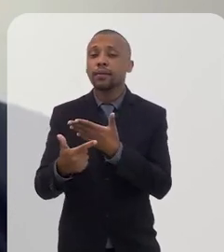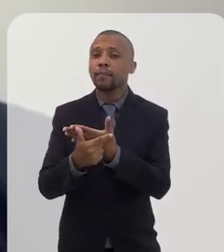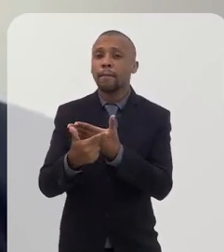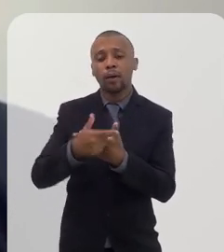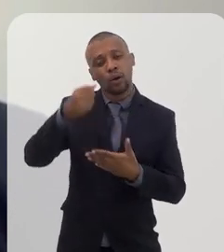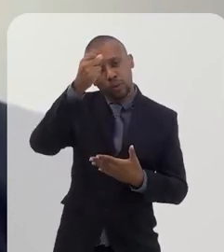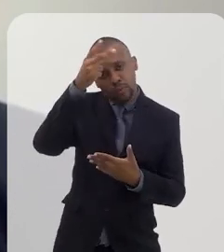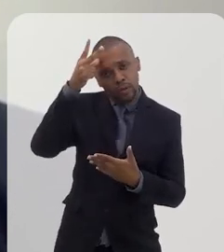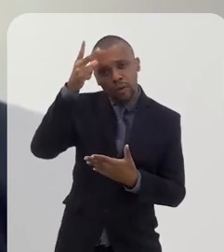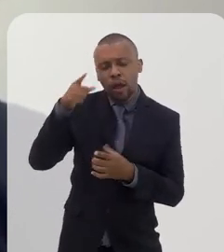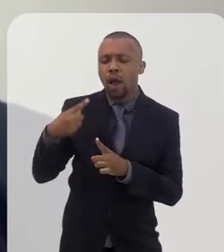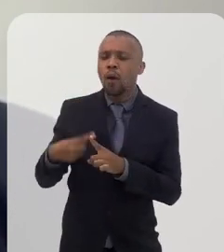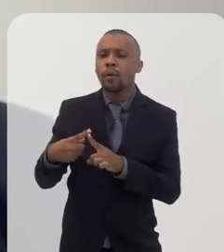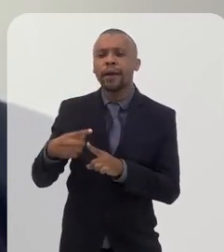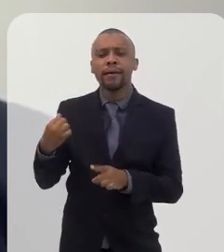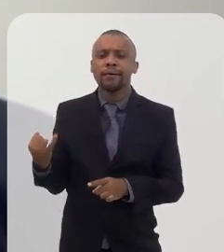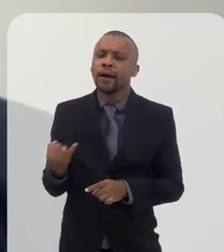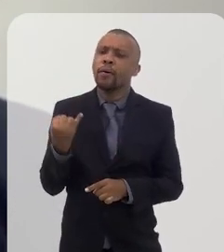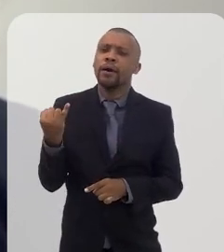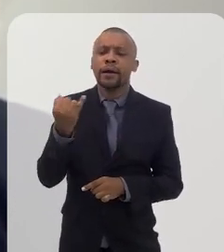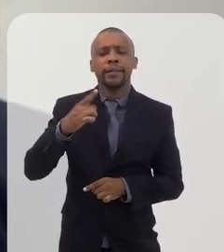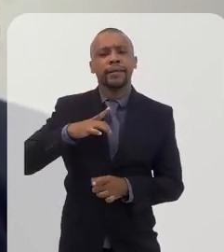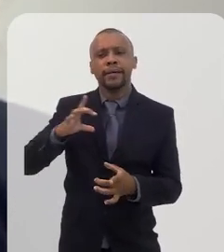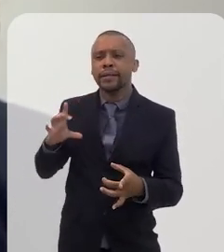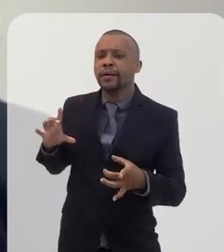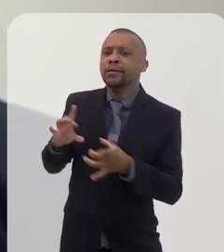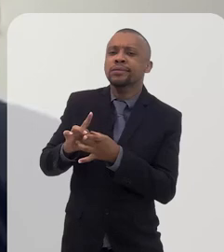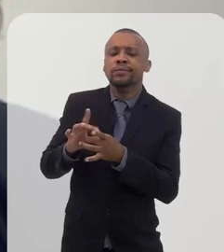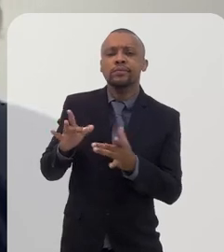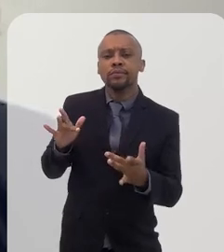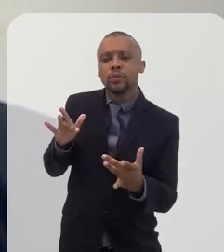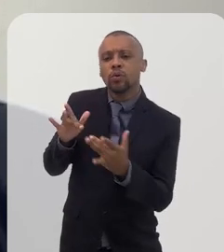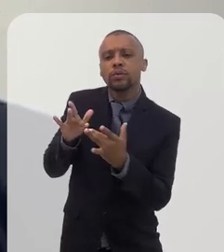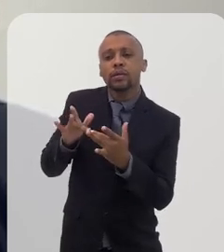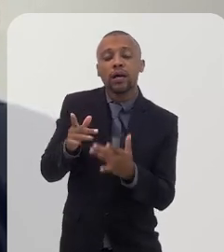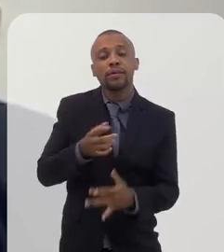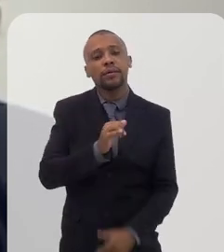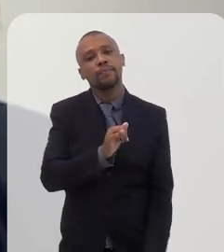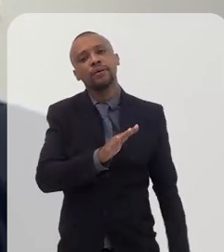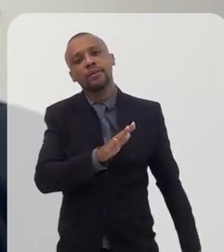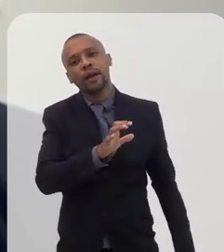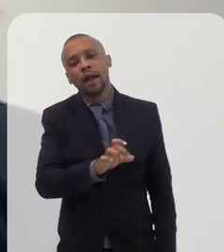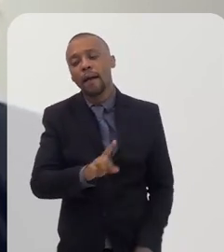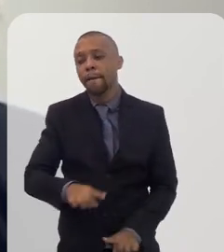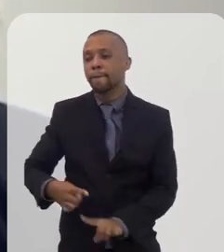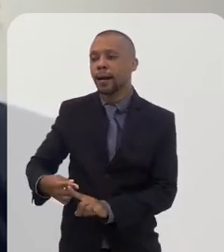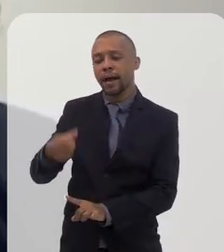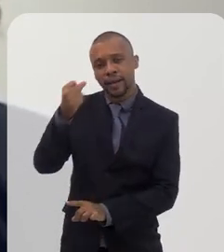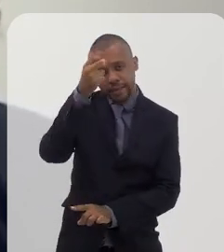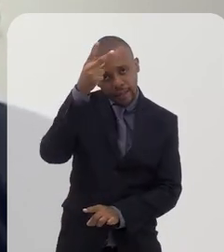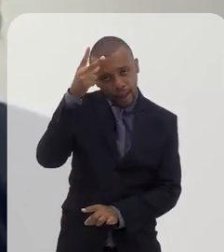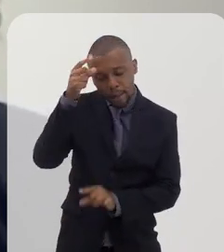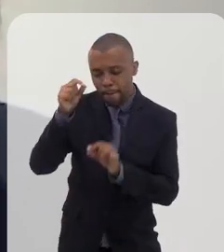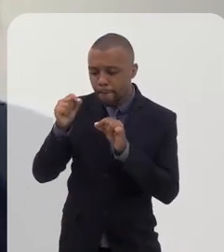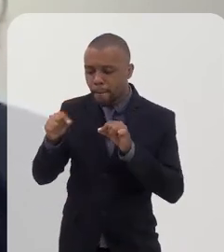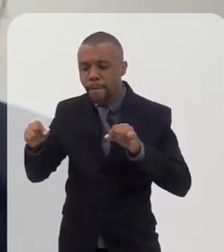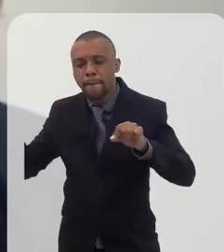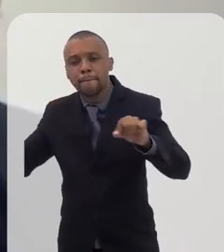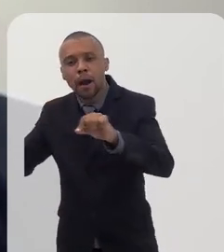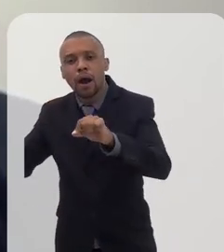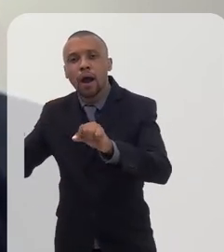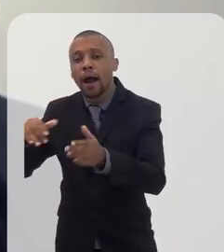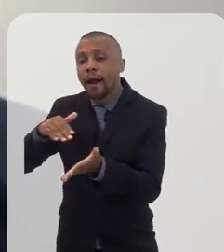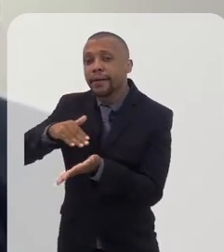do município e por que é tão importante ter essa conexão entre o IBGE e as prefeituras, né,